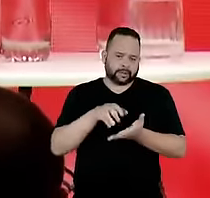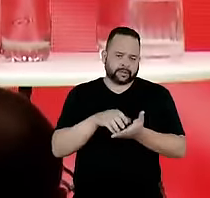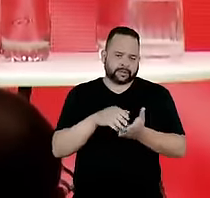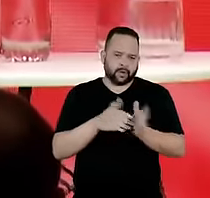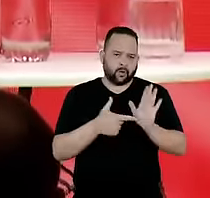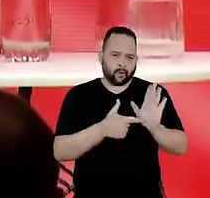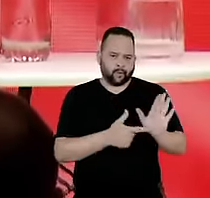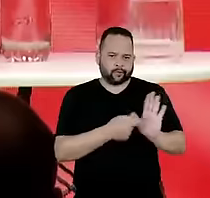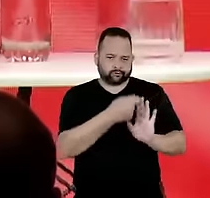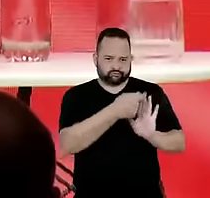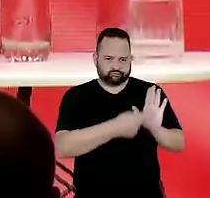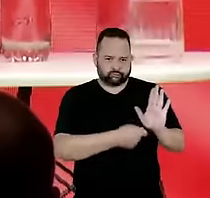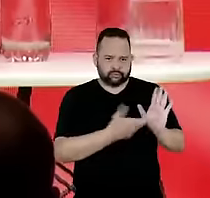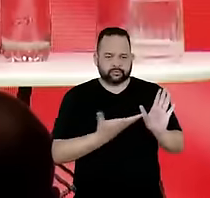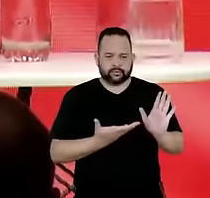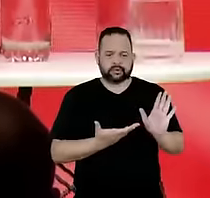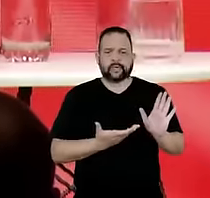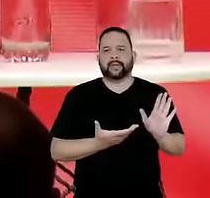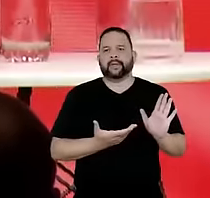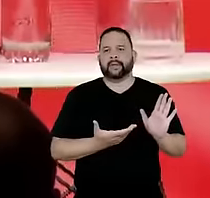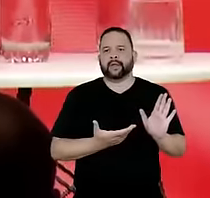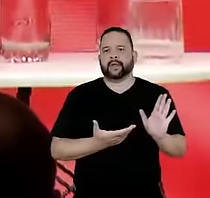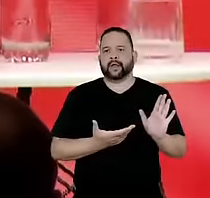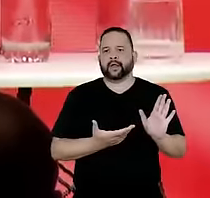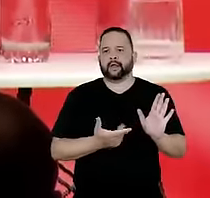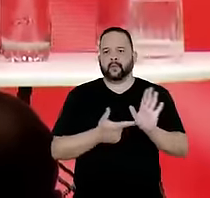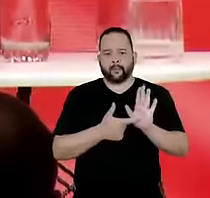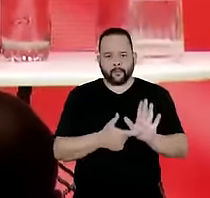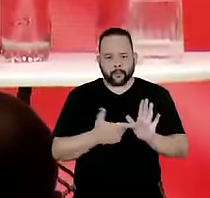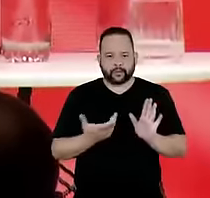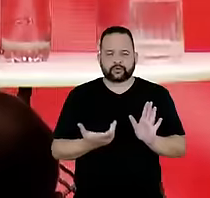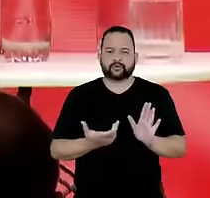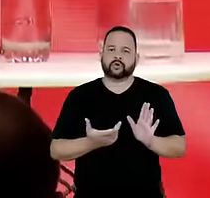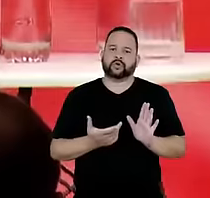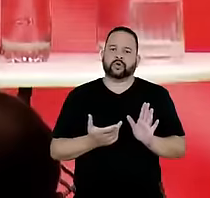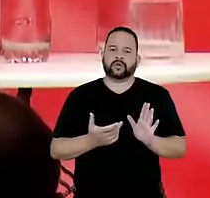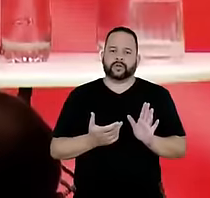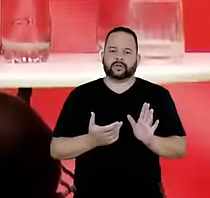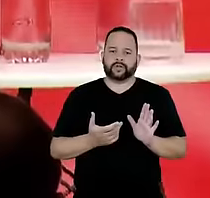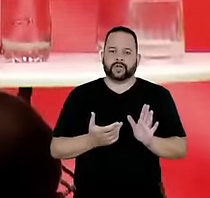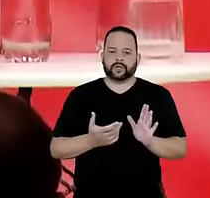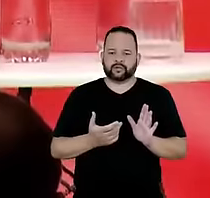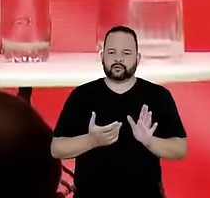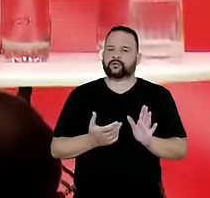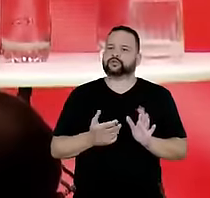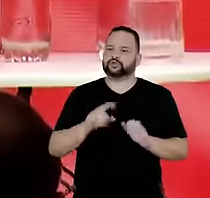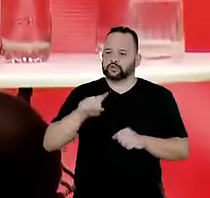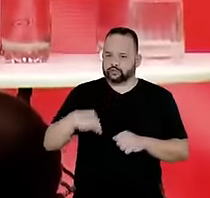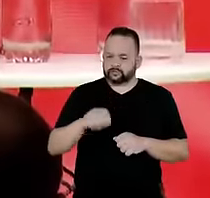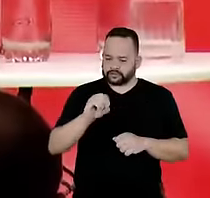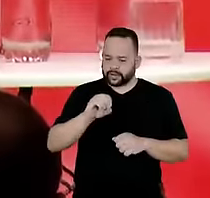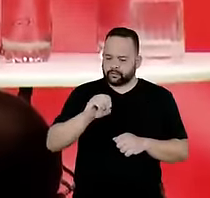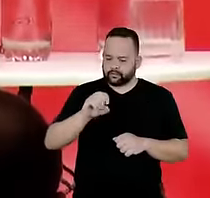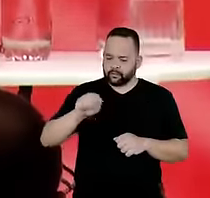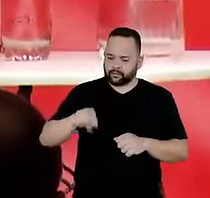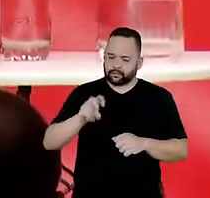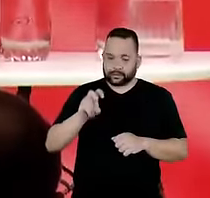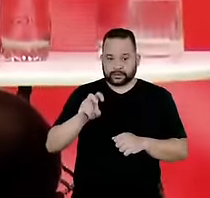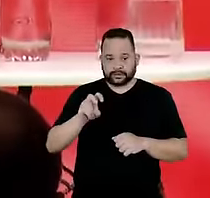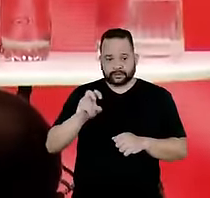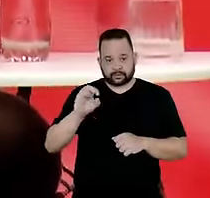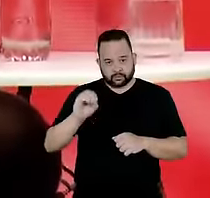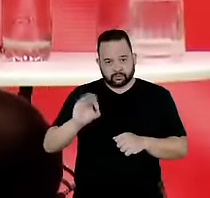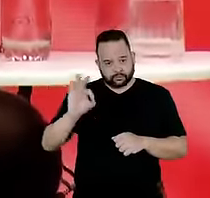reforçou o cenário de 50 vezes de corte eh e se reforçou que uma tem que terminar numa